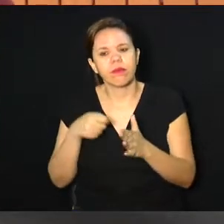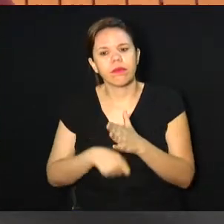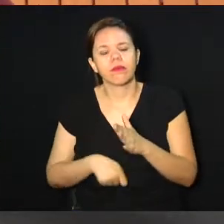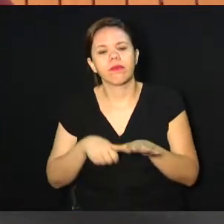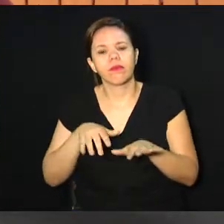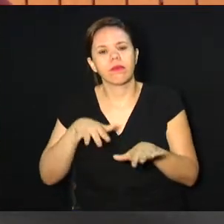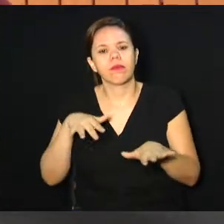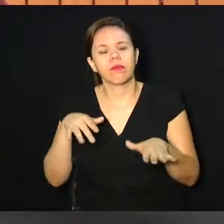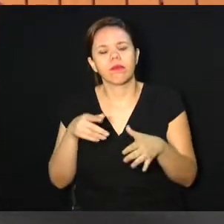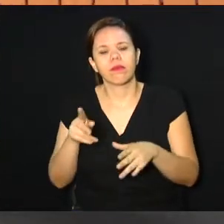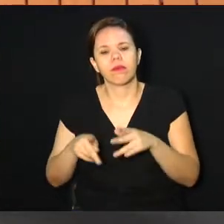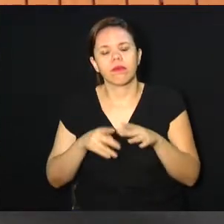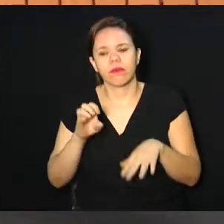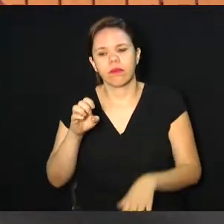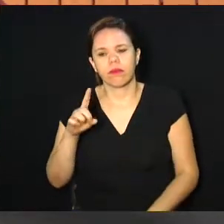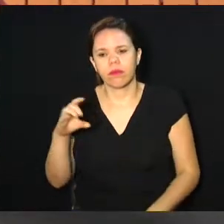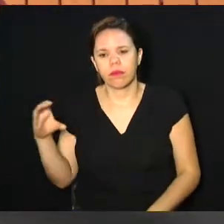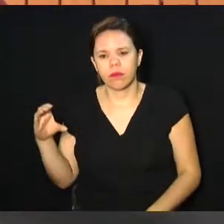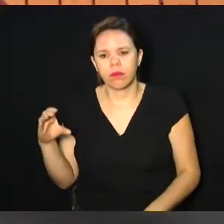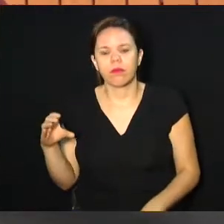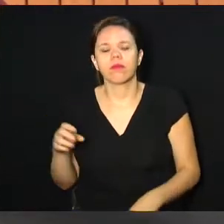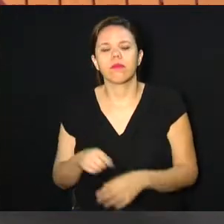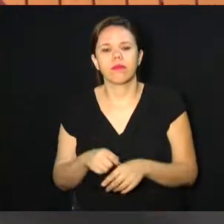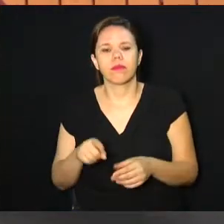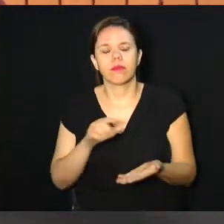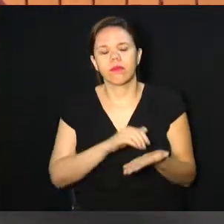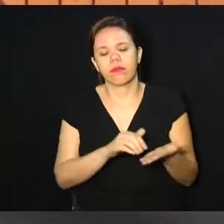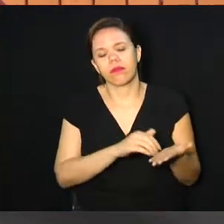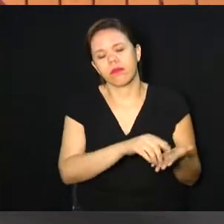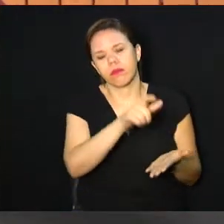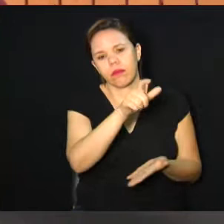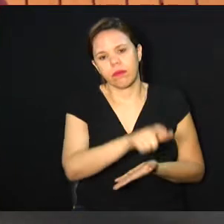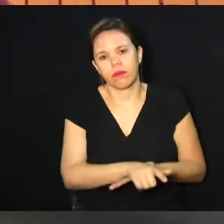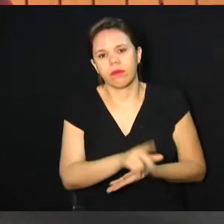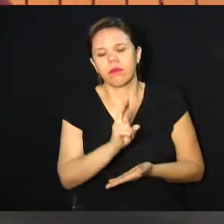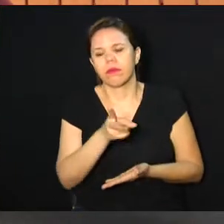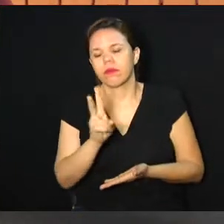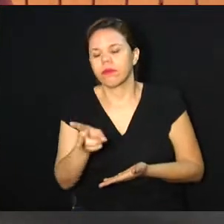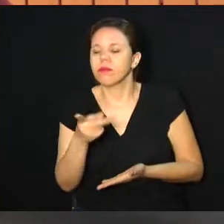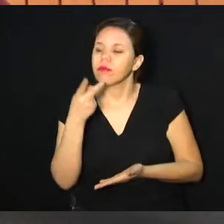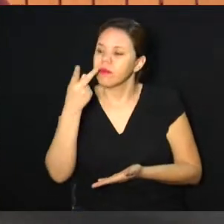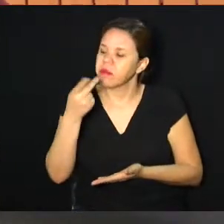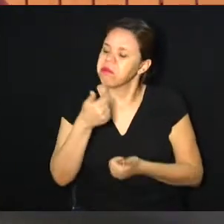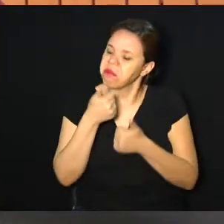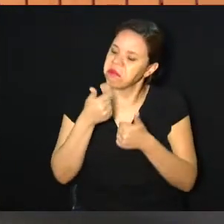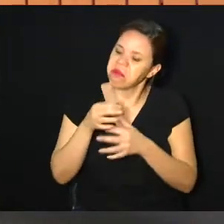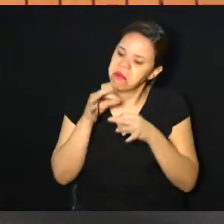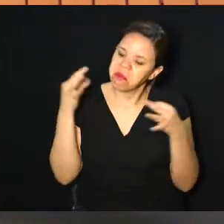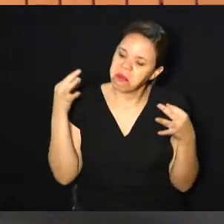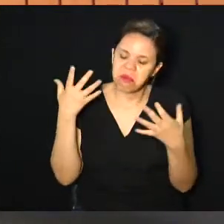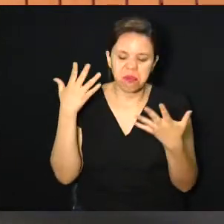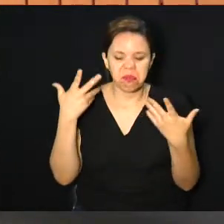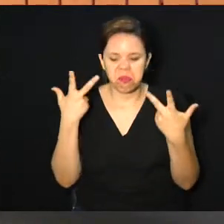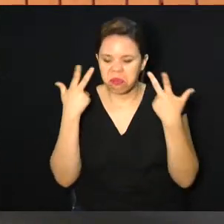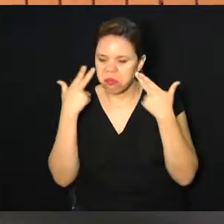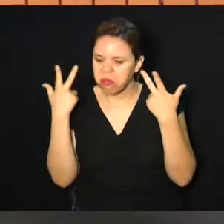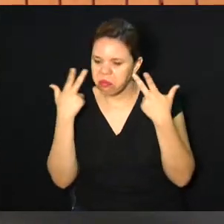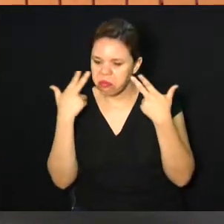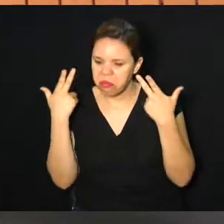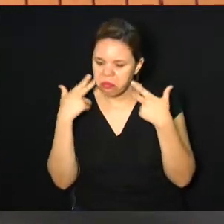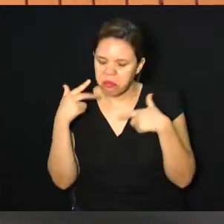a INDEC, o secretário, sempre davam a entender que estava tudo bem, estava tudo tranquilo,